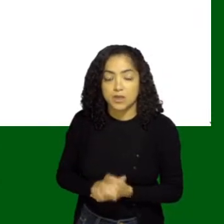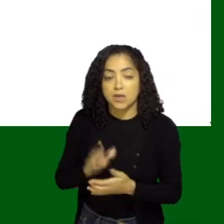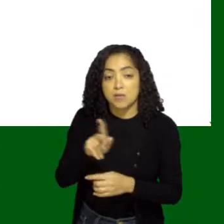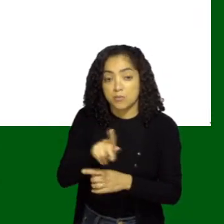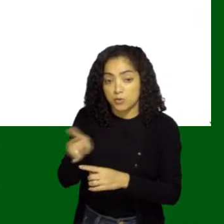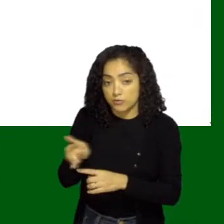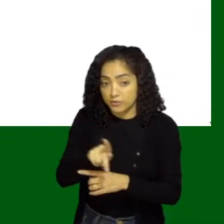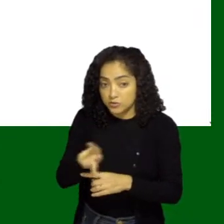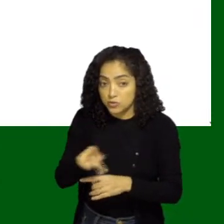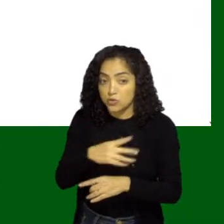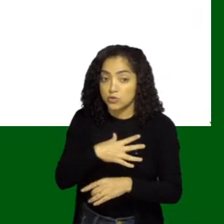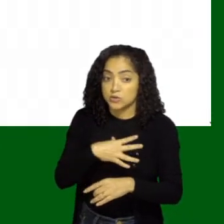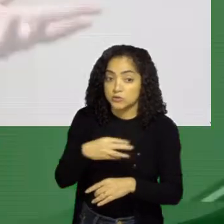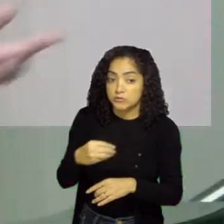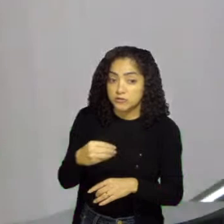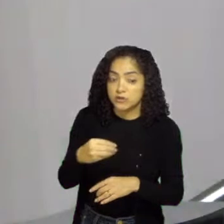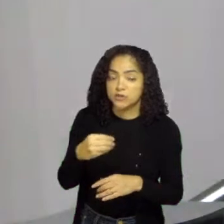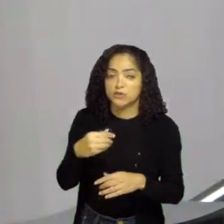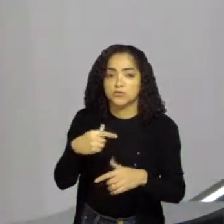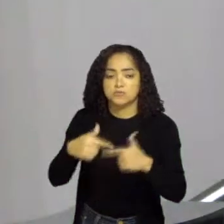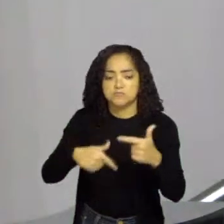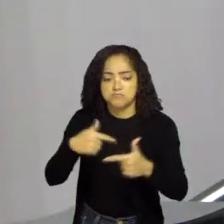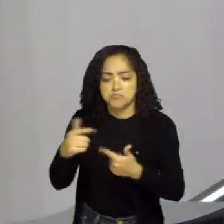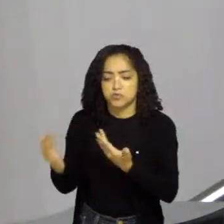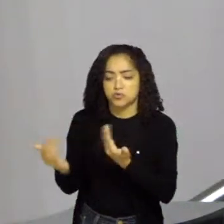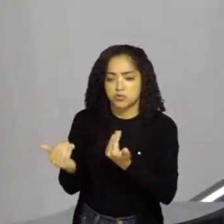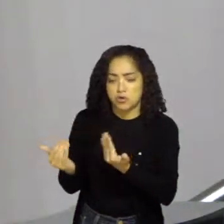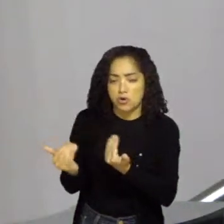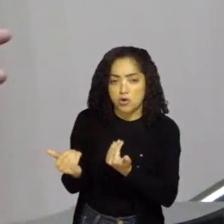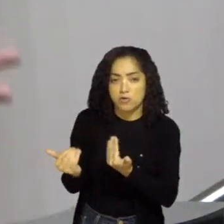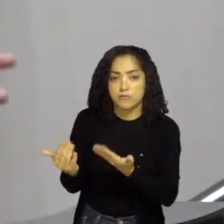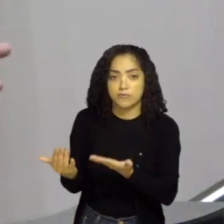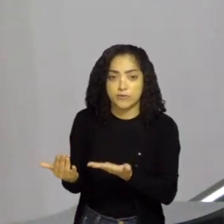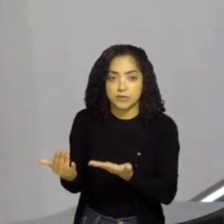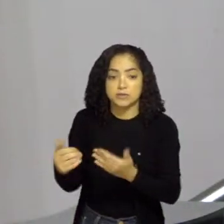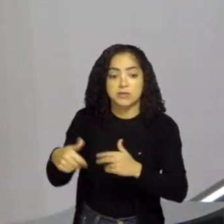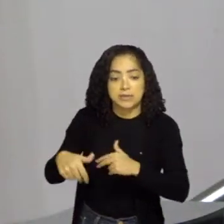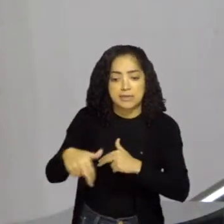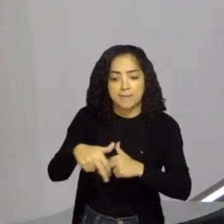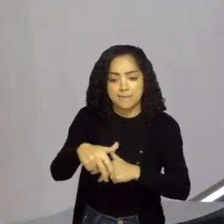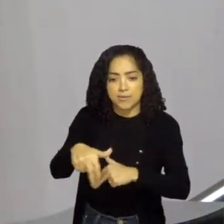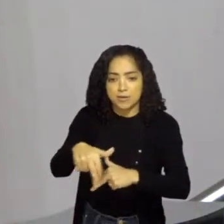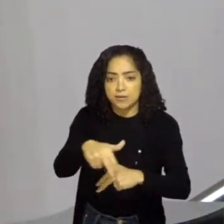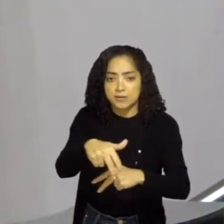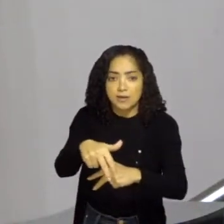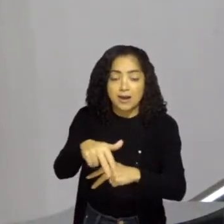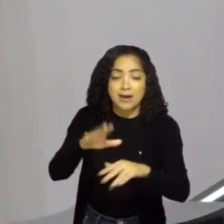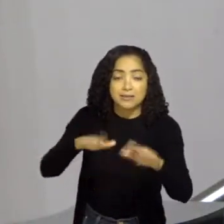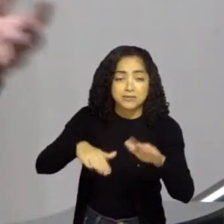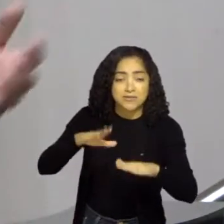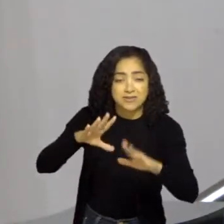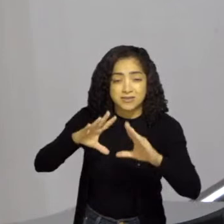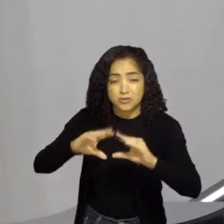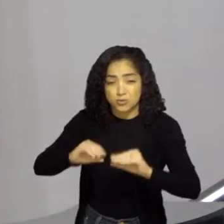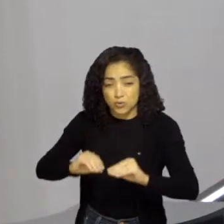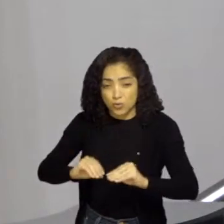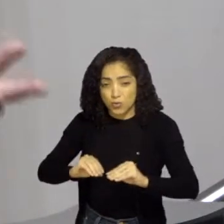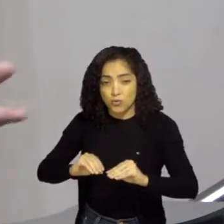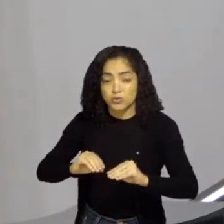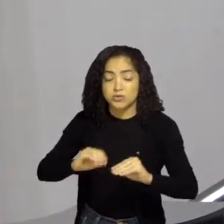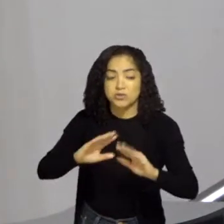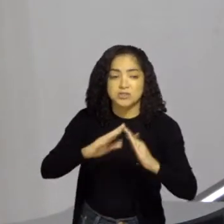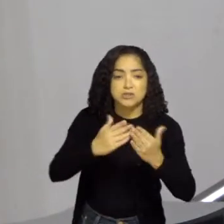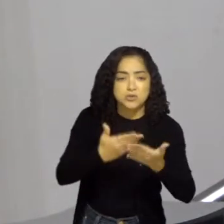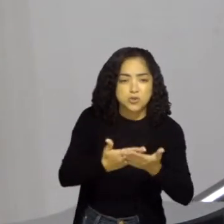professora, filha, trabalhador, jovem, que tem que caminhar à noite, depois de colégio,